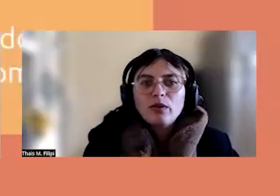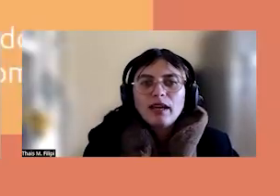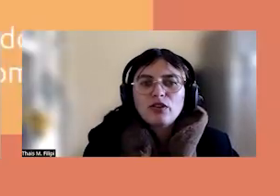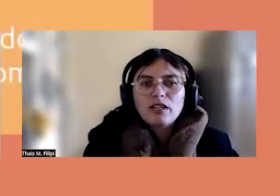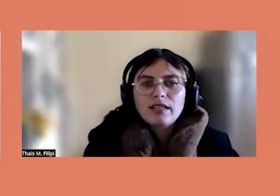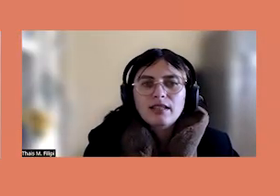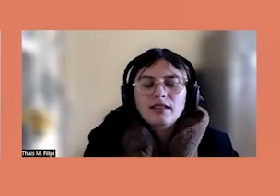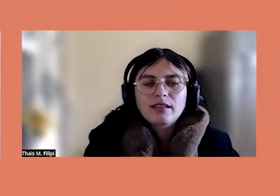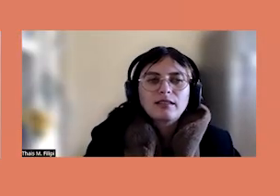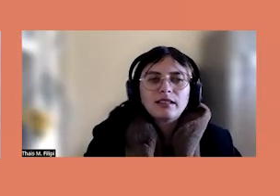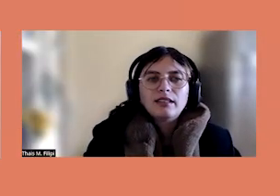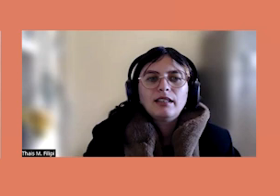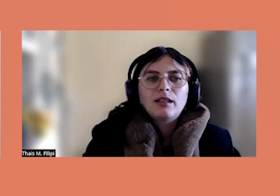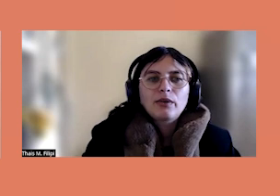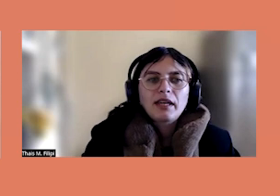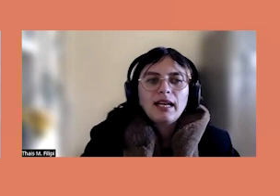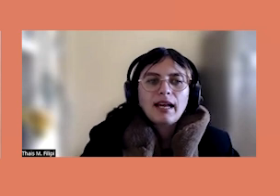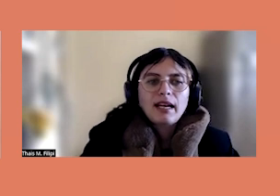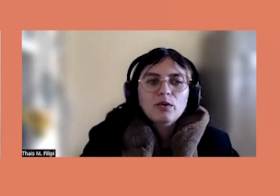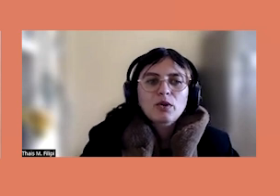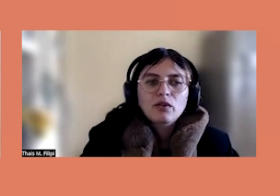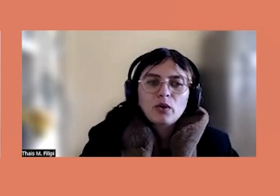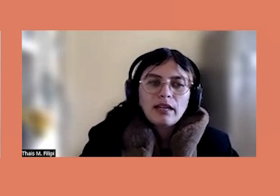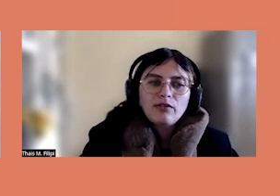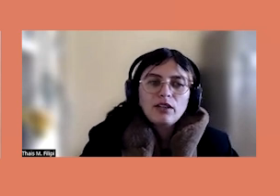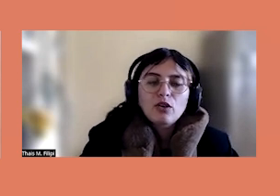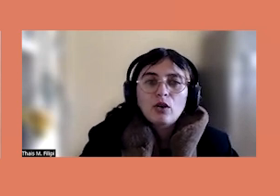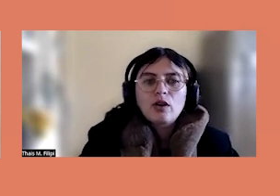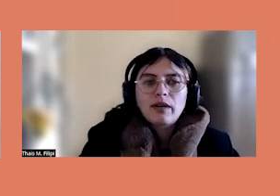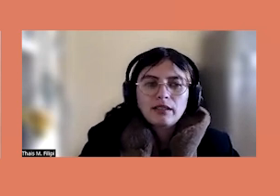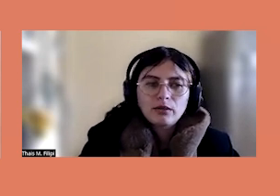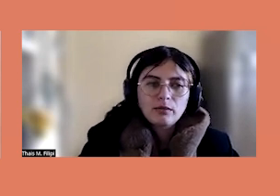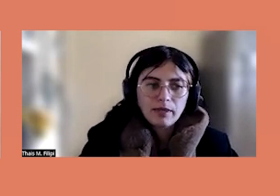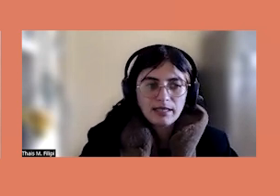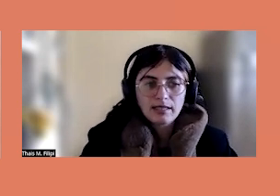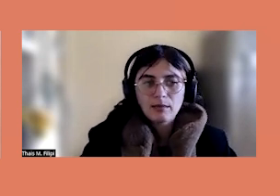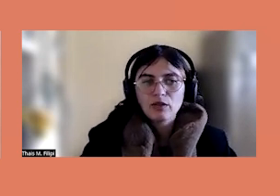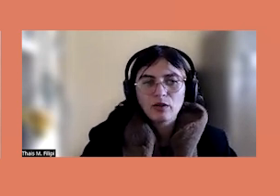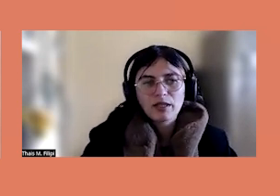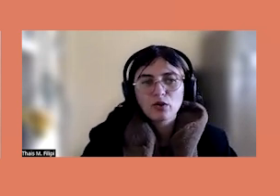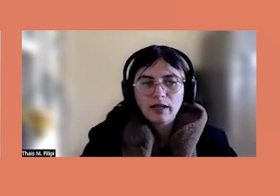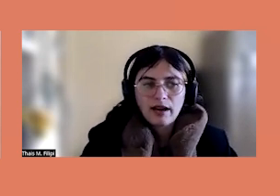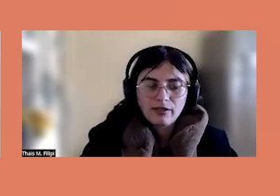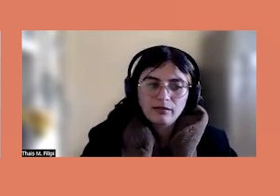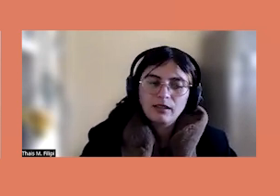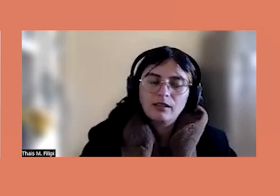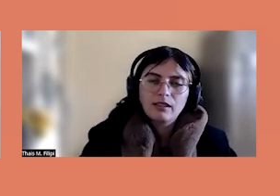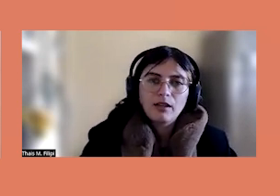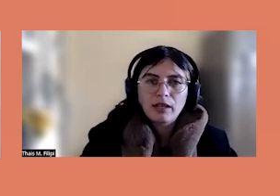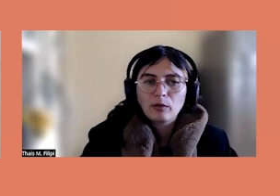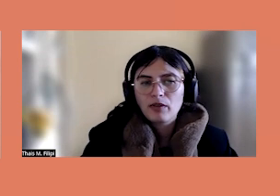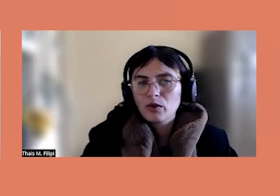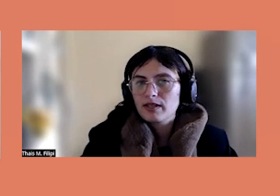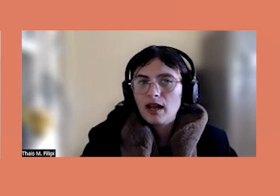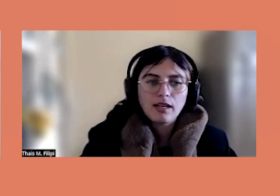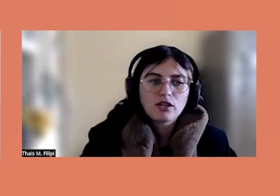o QGIS. Então, o que que ele é, né? Ele é um software livre de código aberto para sistemas de informação geográfica, que é